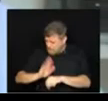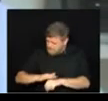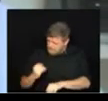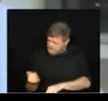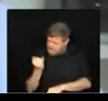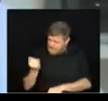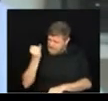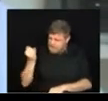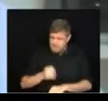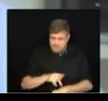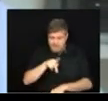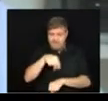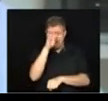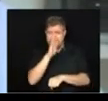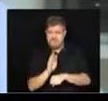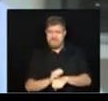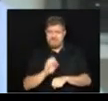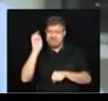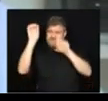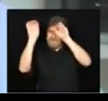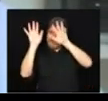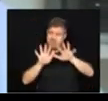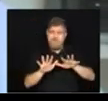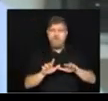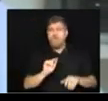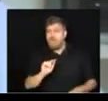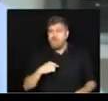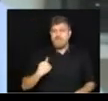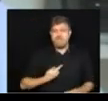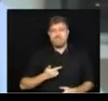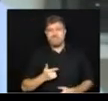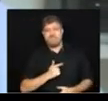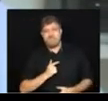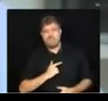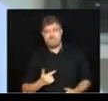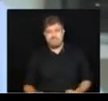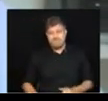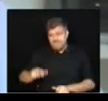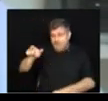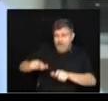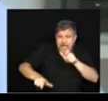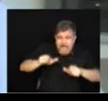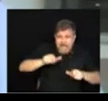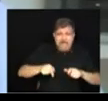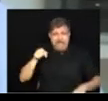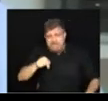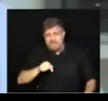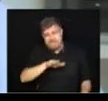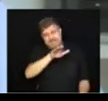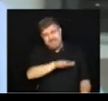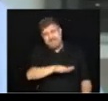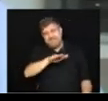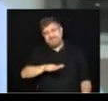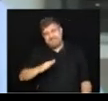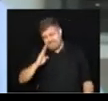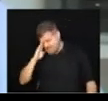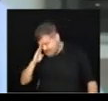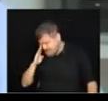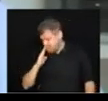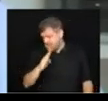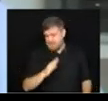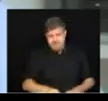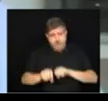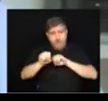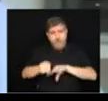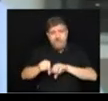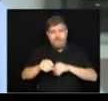país, abençoado em terra, em clima, é o nosso capital humano. São as crianças, é a